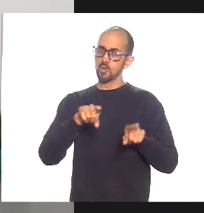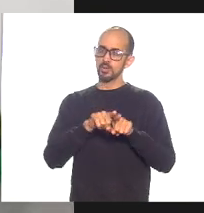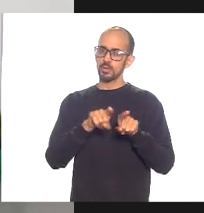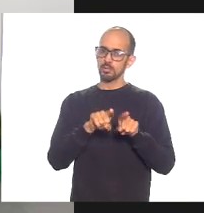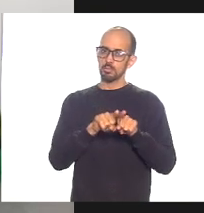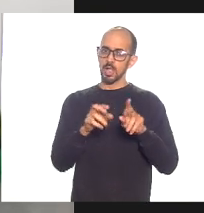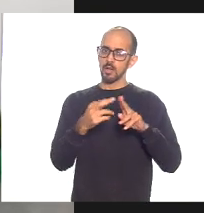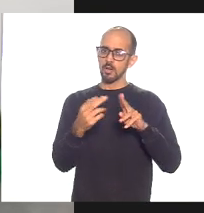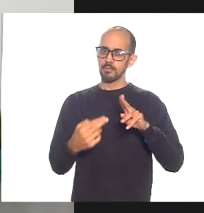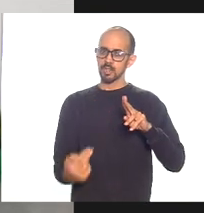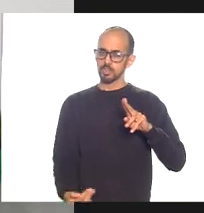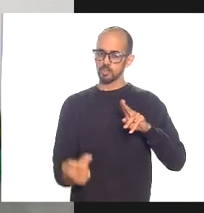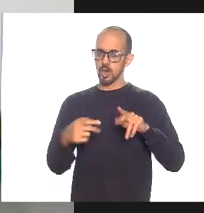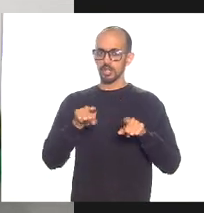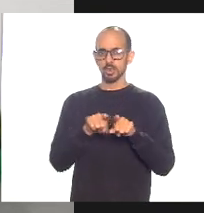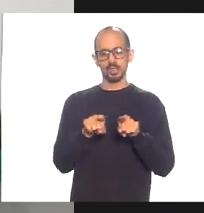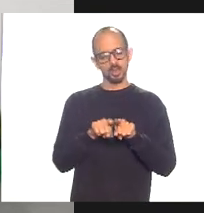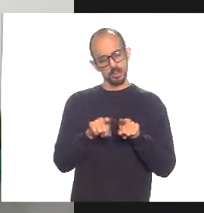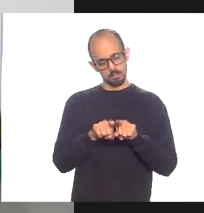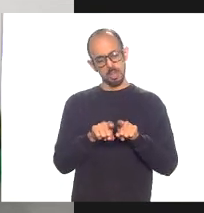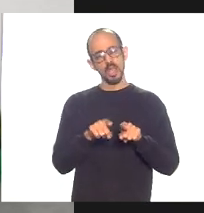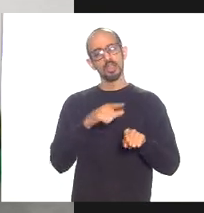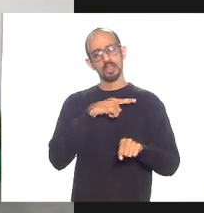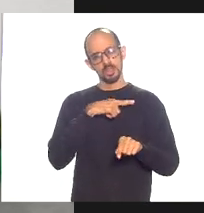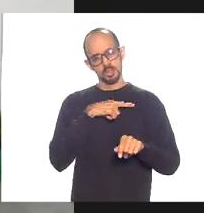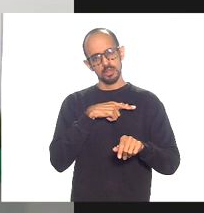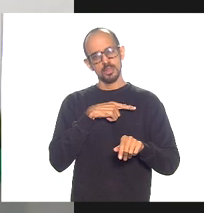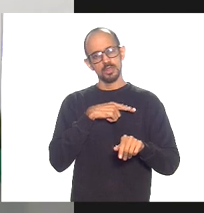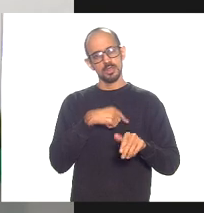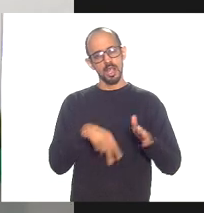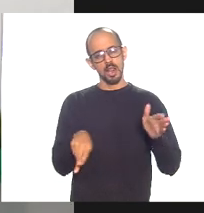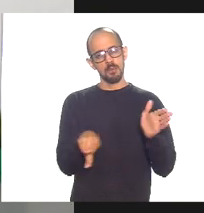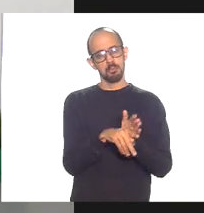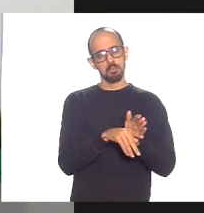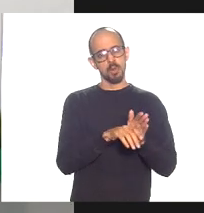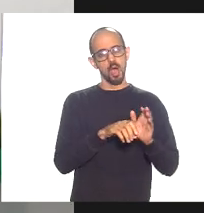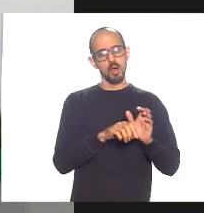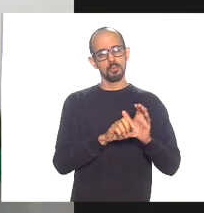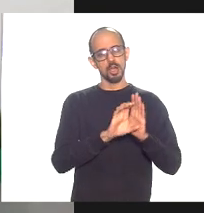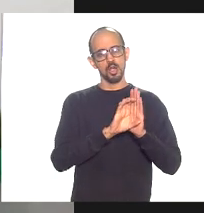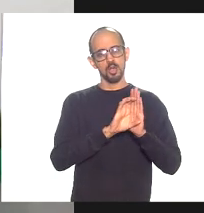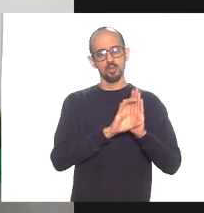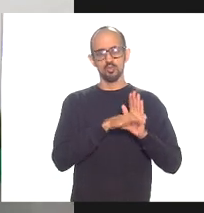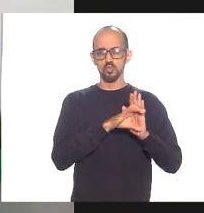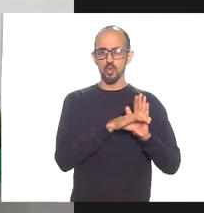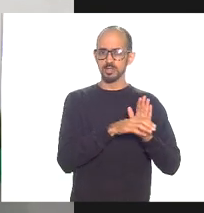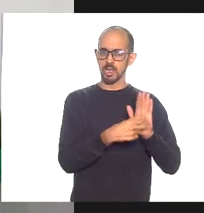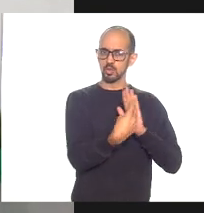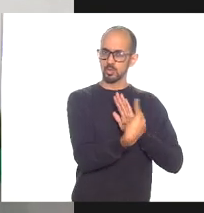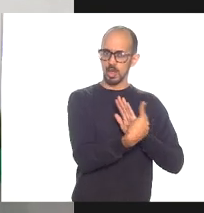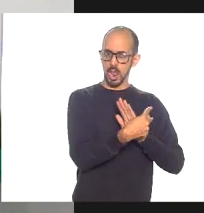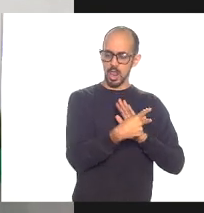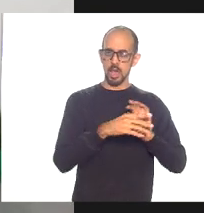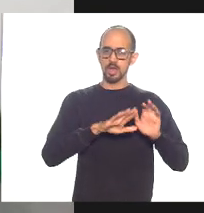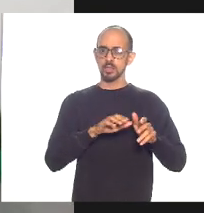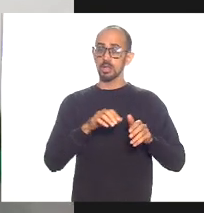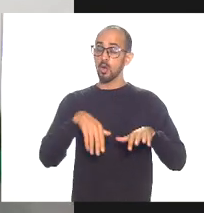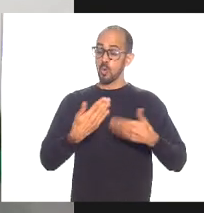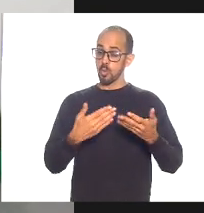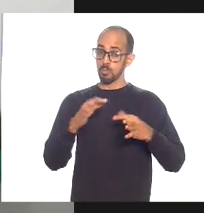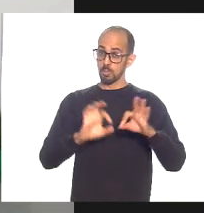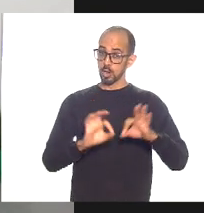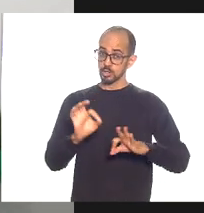UFRJ se constitui, em especial, senhor presidente, o projeto de Vossa Excelência,